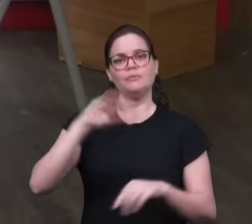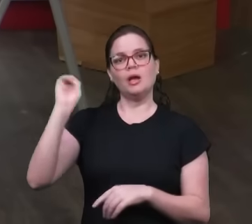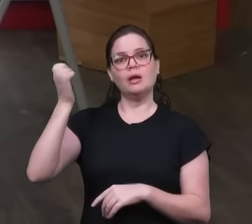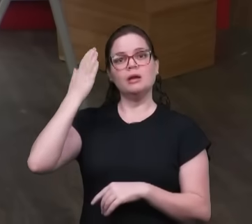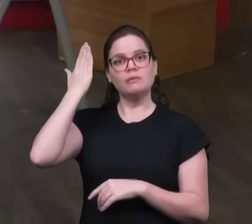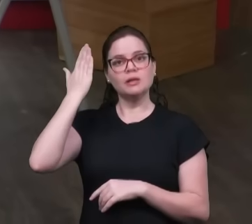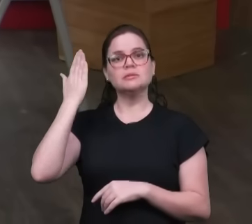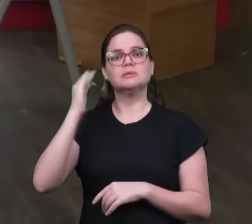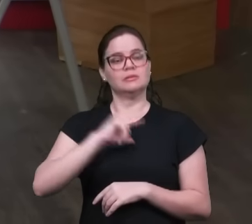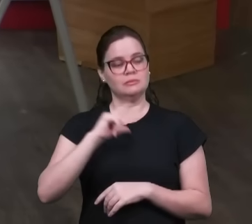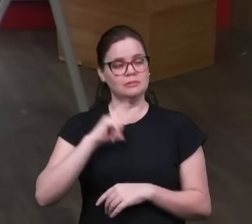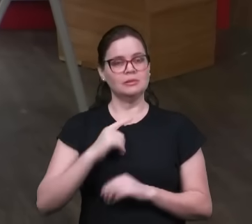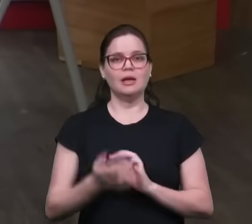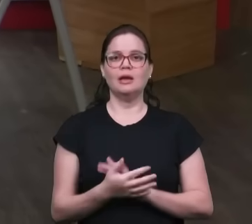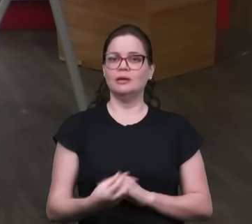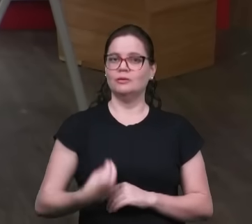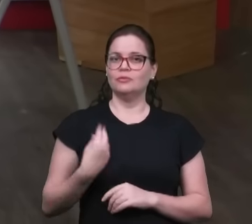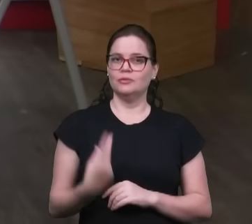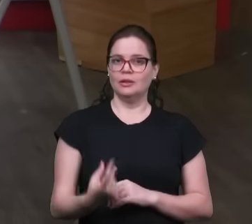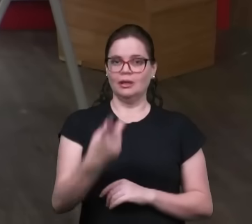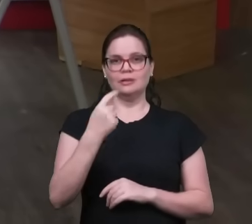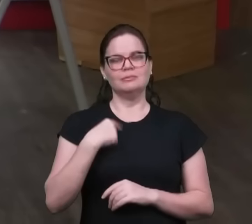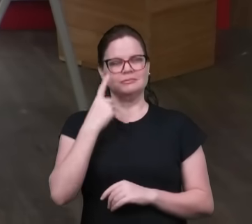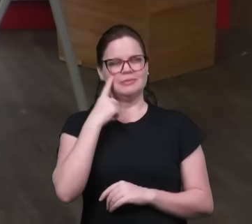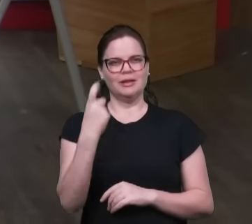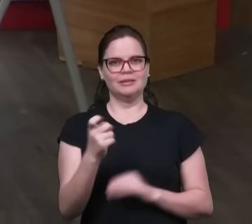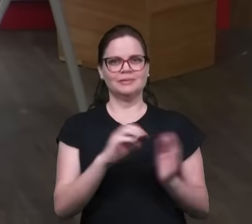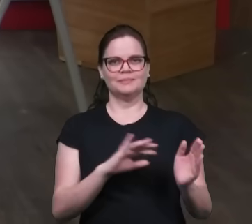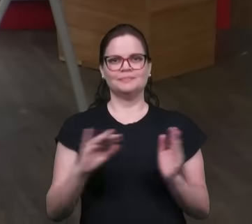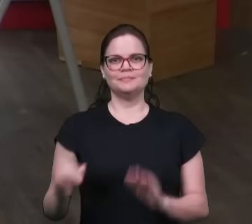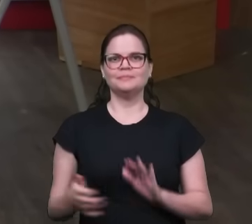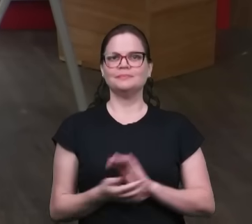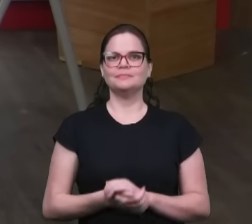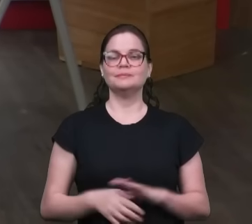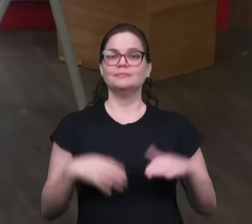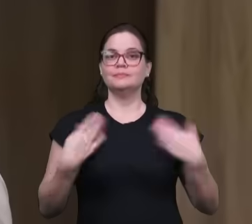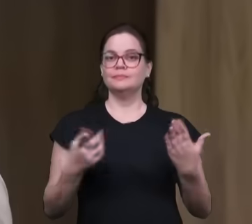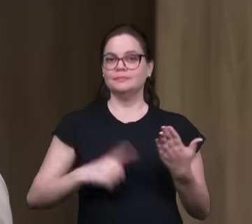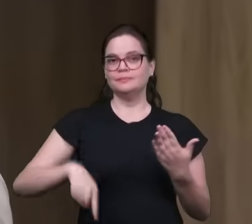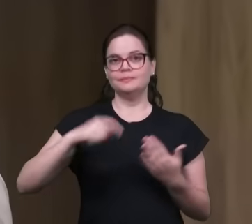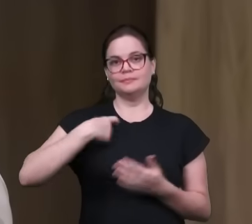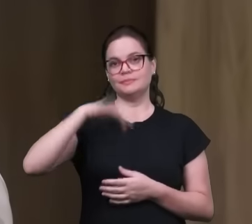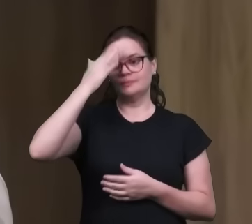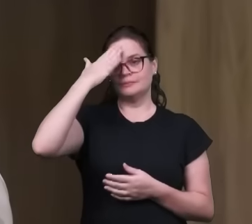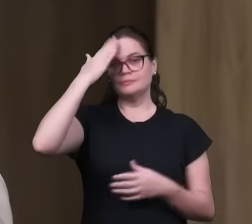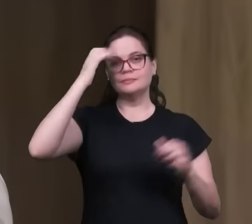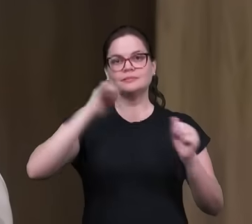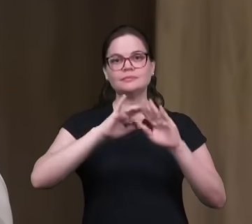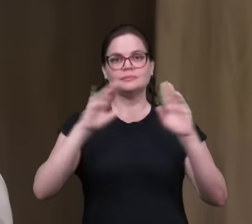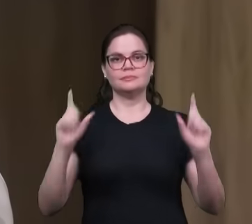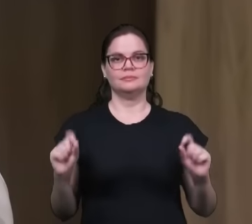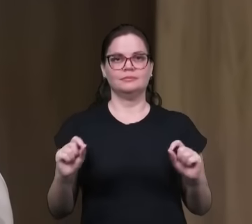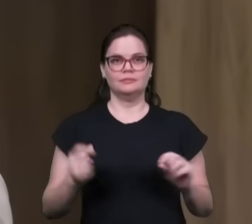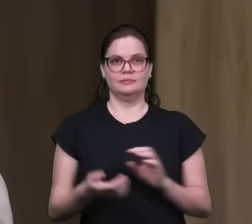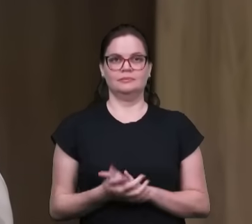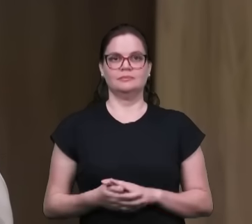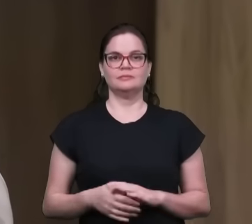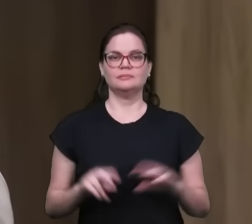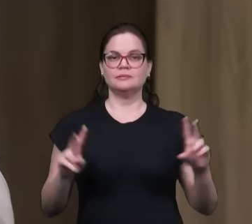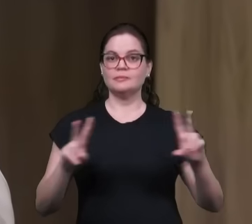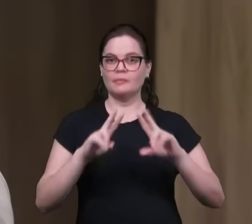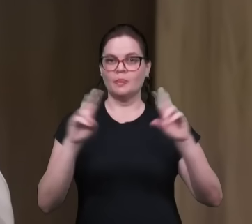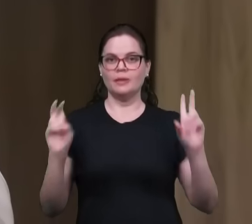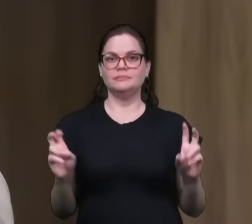da vida, né? Da vida. É interessante esse aspecto, né? Muito interessante. Então, nós entendemos, portanto, que essa designação,